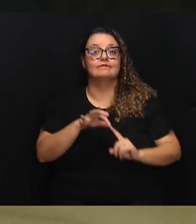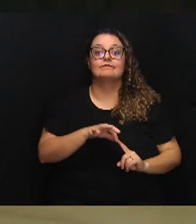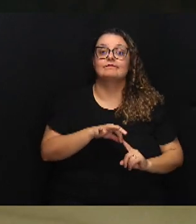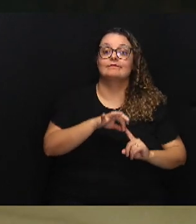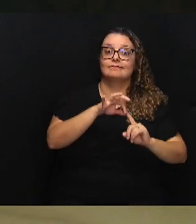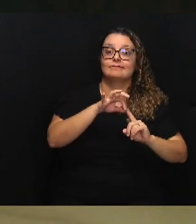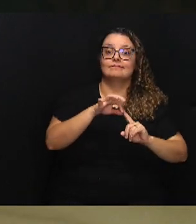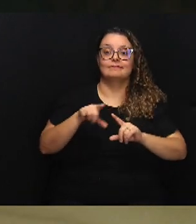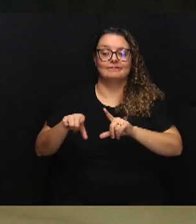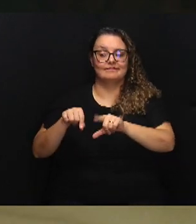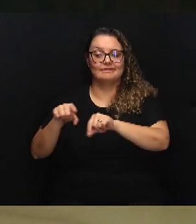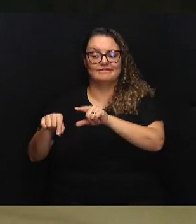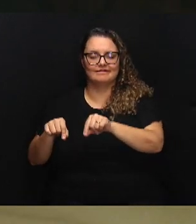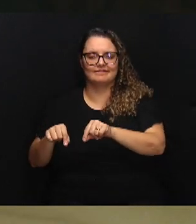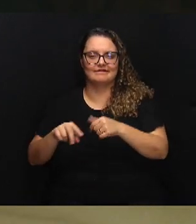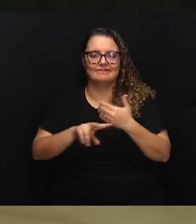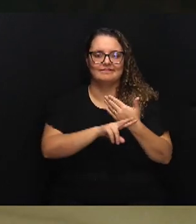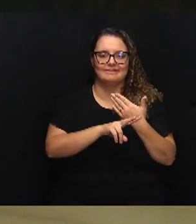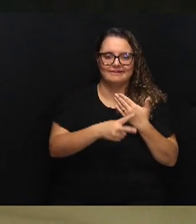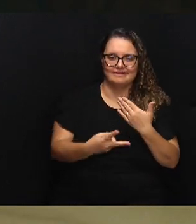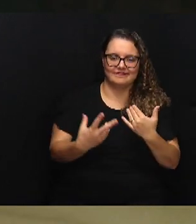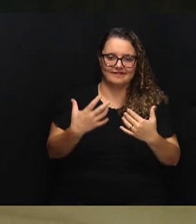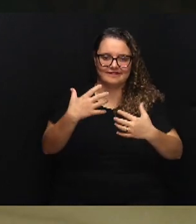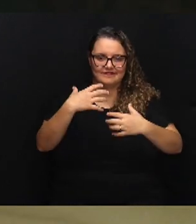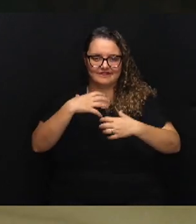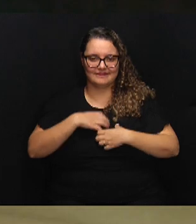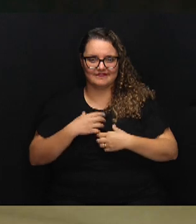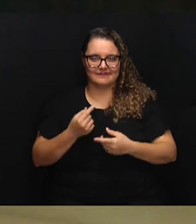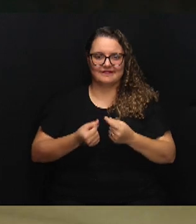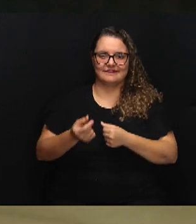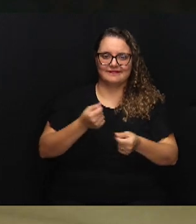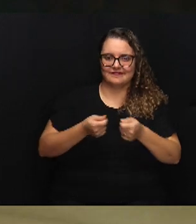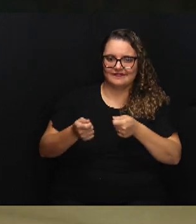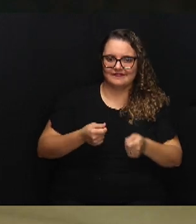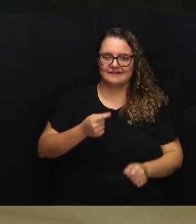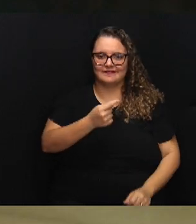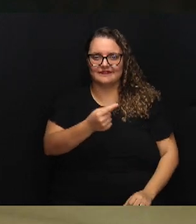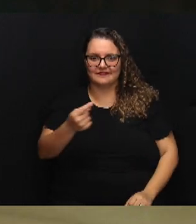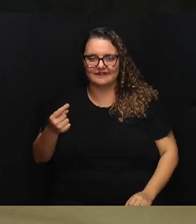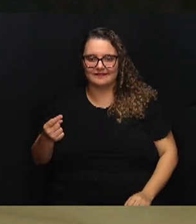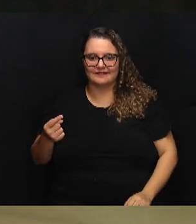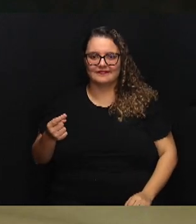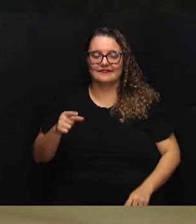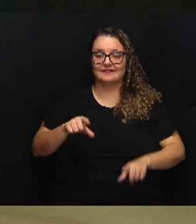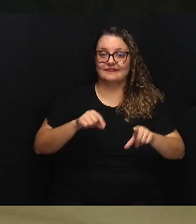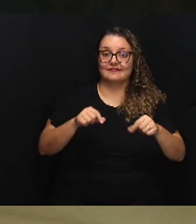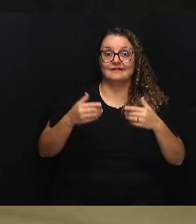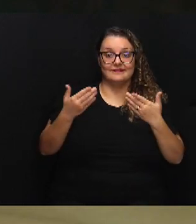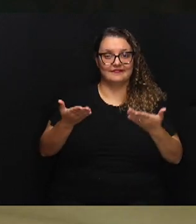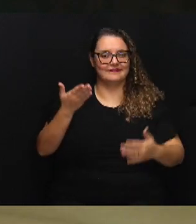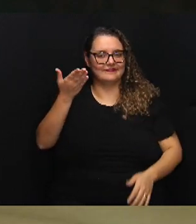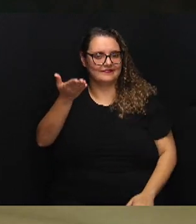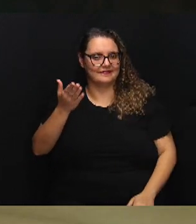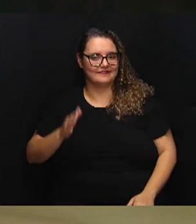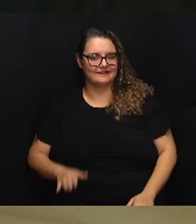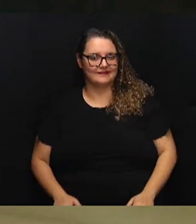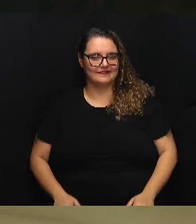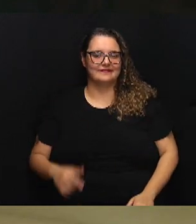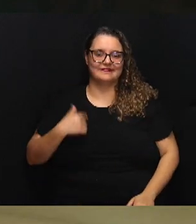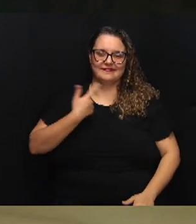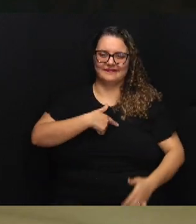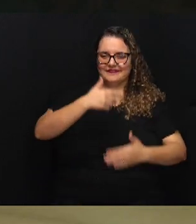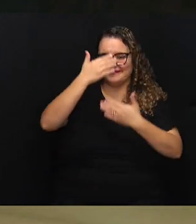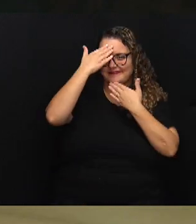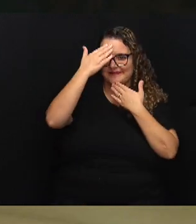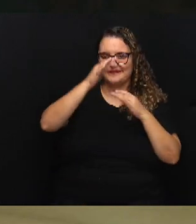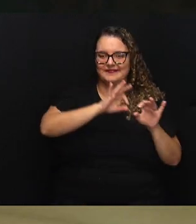prioridades, escolhas e os impactos emocionais e econômicos de cada caminho. E você que está aí do outro lado, a gente agradece a